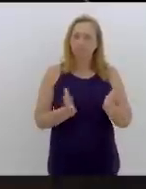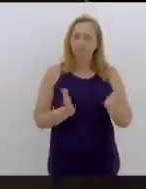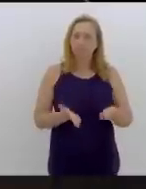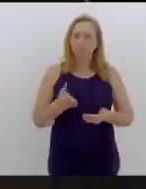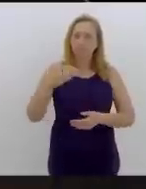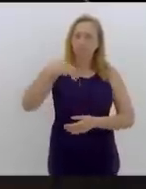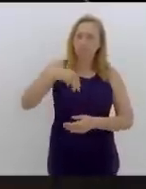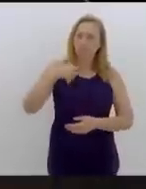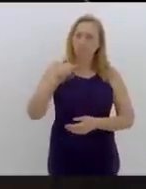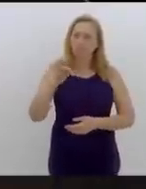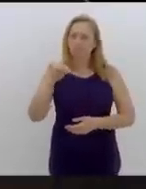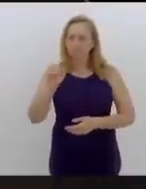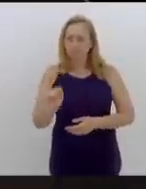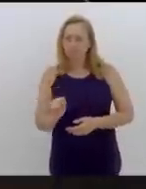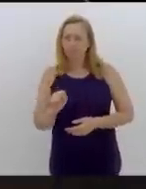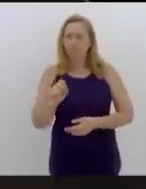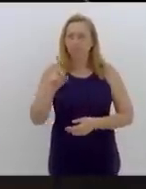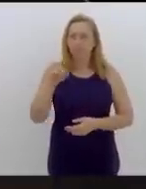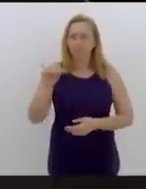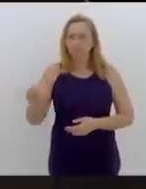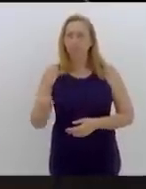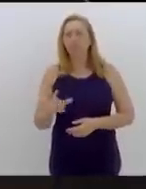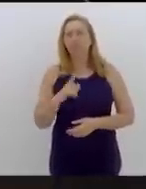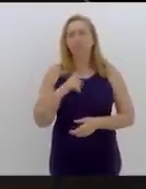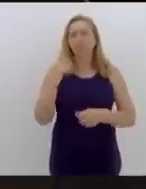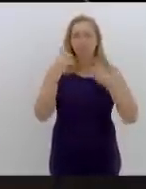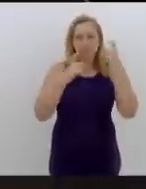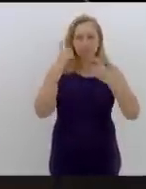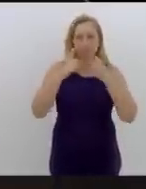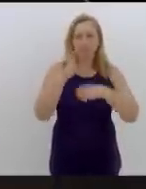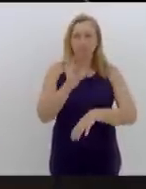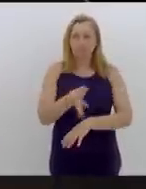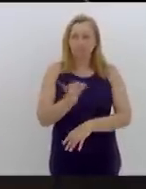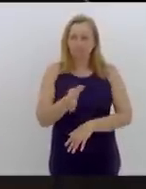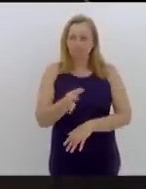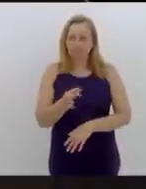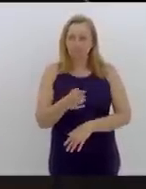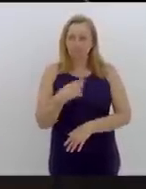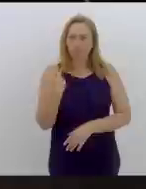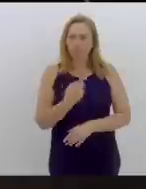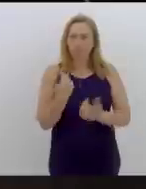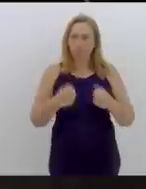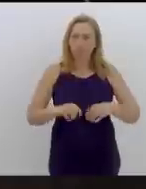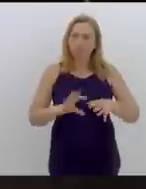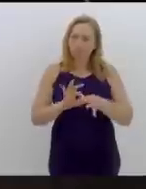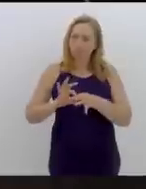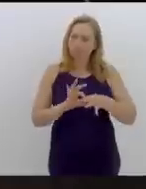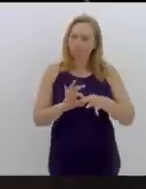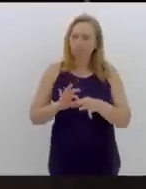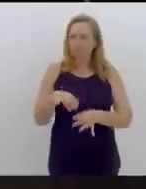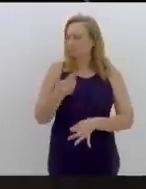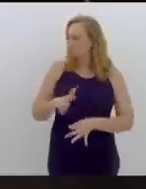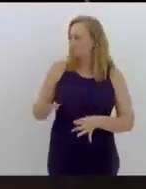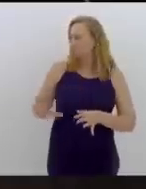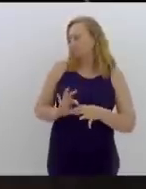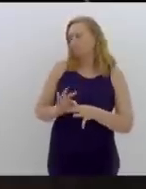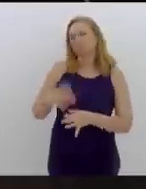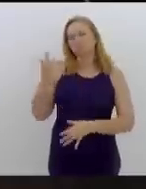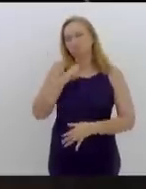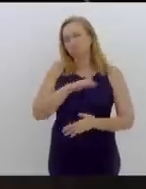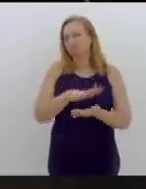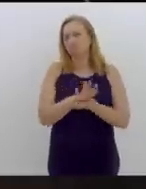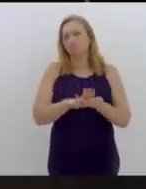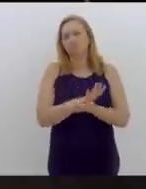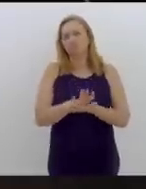os natas com o Dino tem essa preocupação tenha certeza e nós precisamos de União Porque sem União nós não vamos conseguir